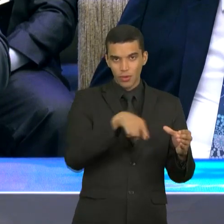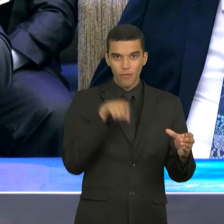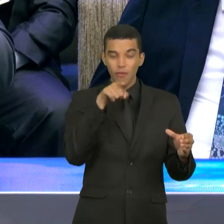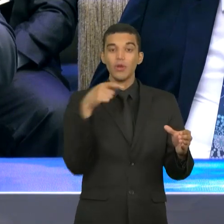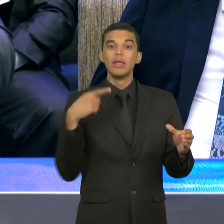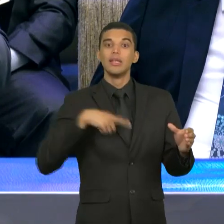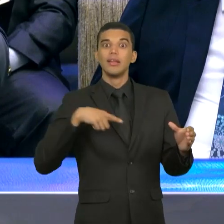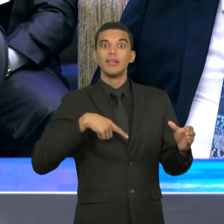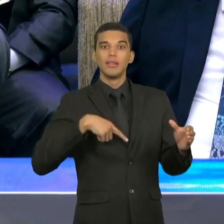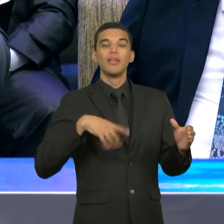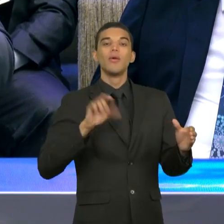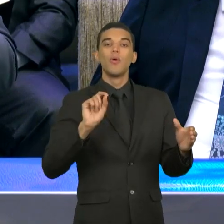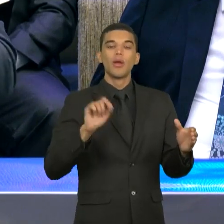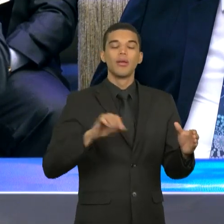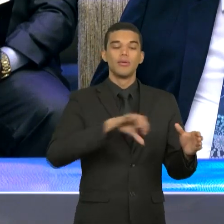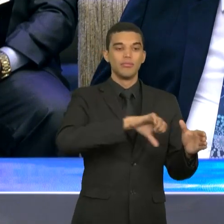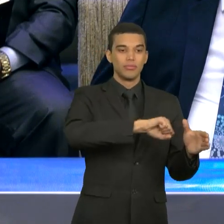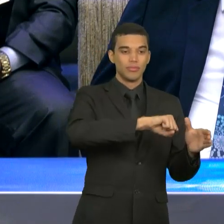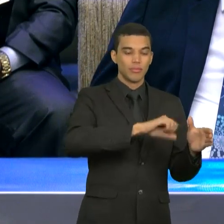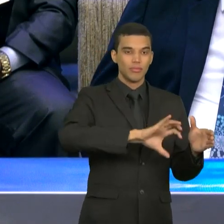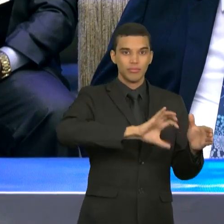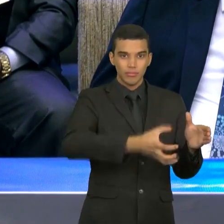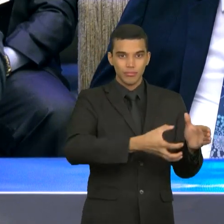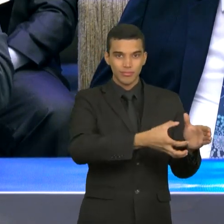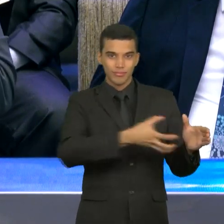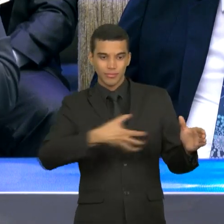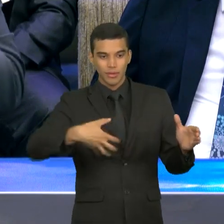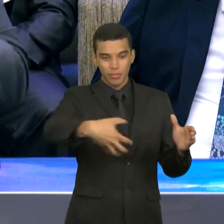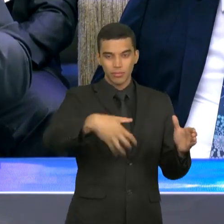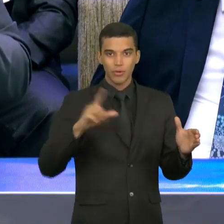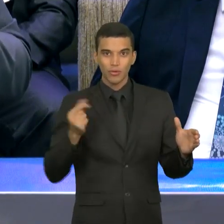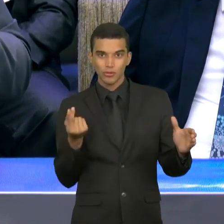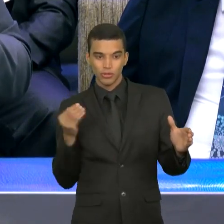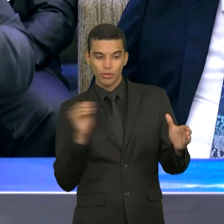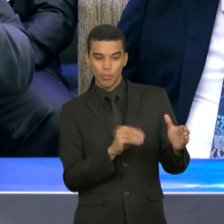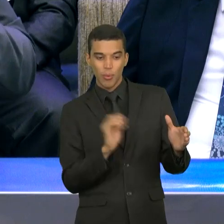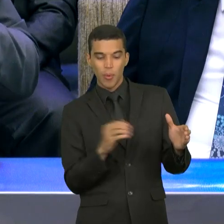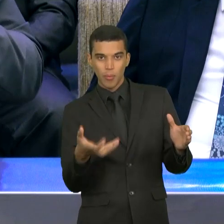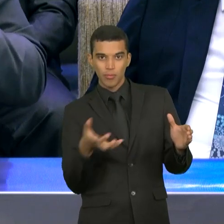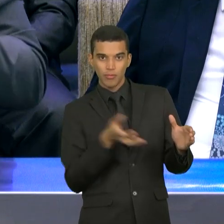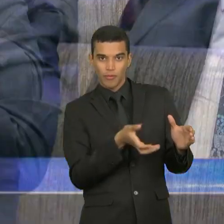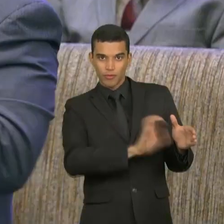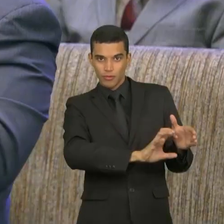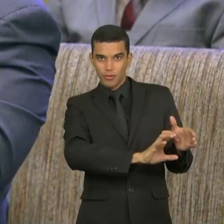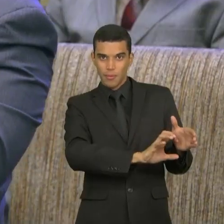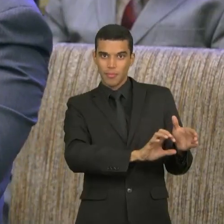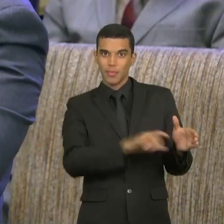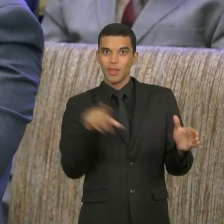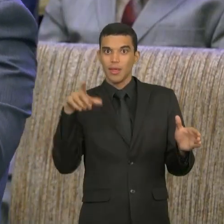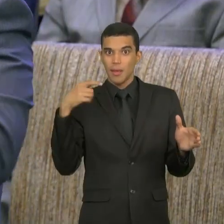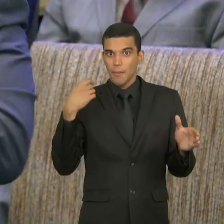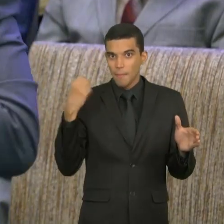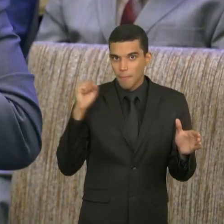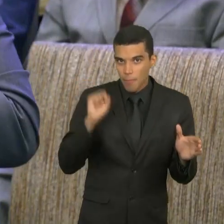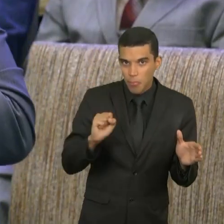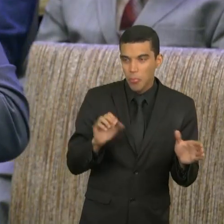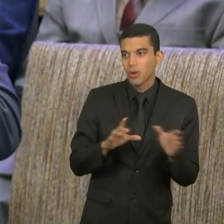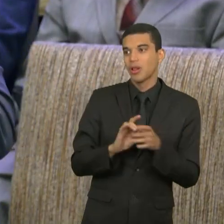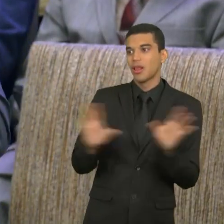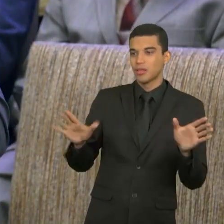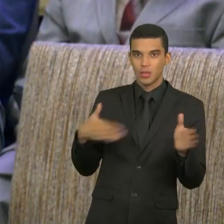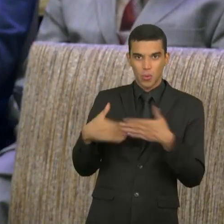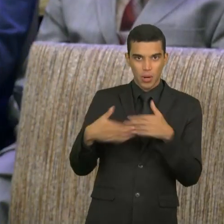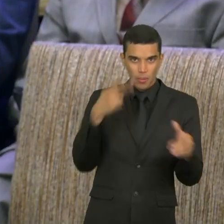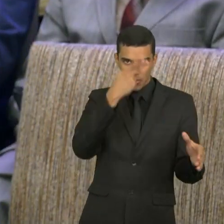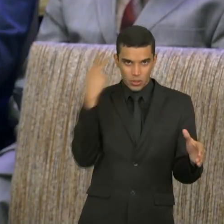o seu cofre vulnerável Não deixe o seu coração vulnerável nem na internet nem